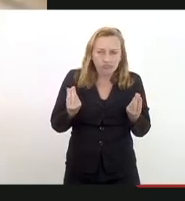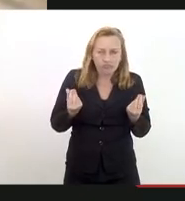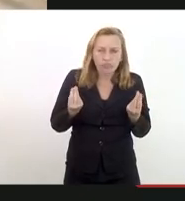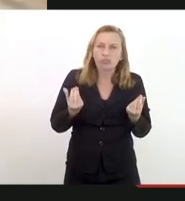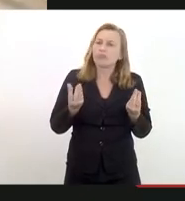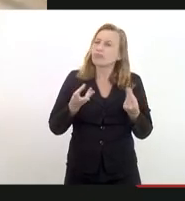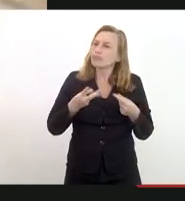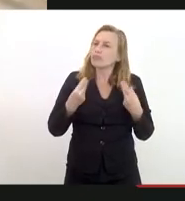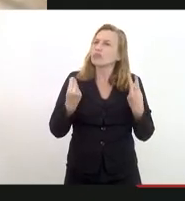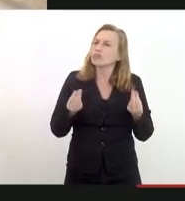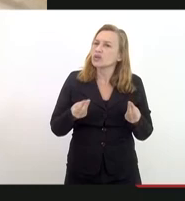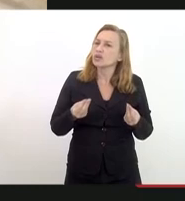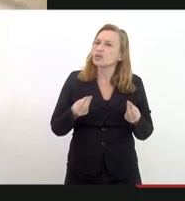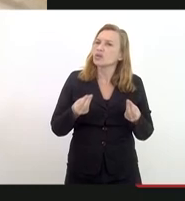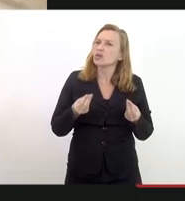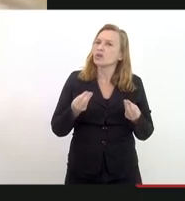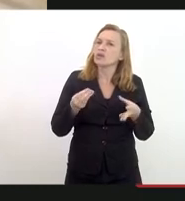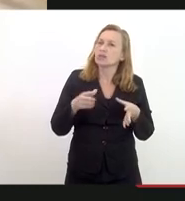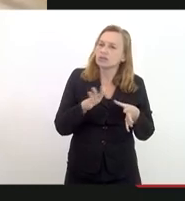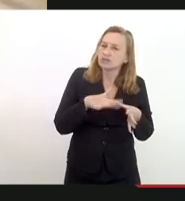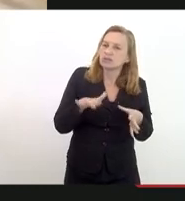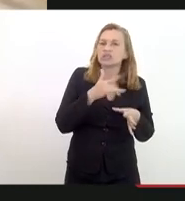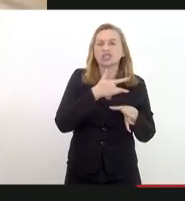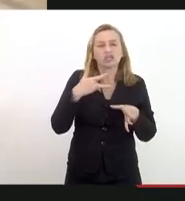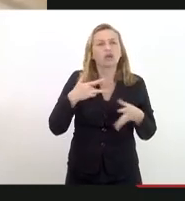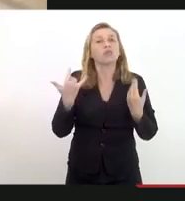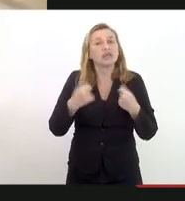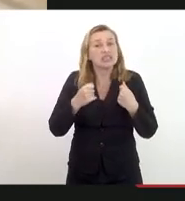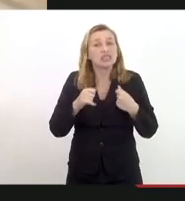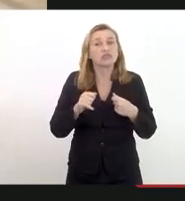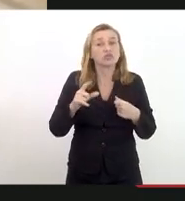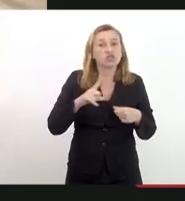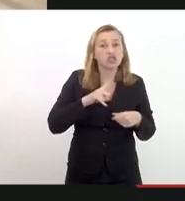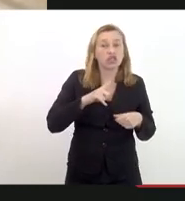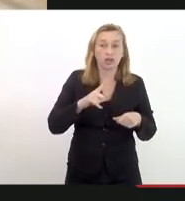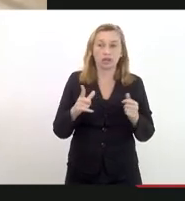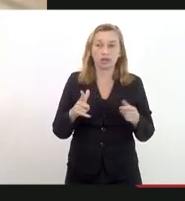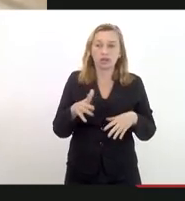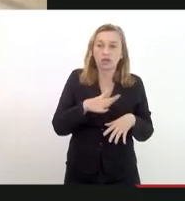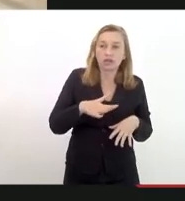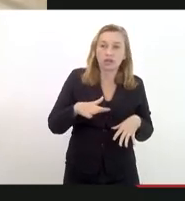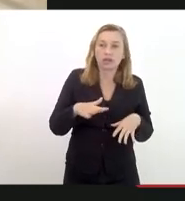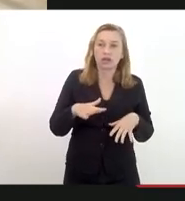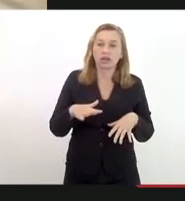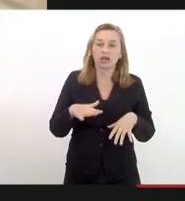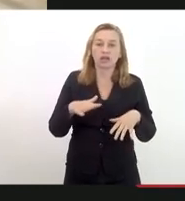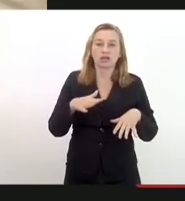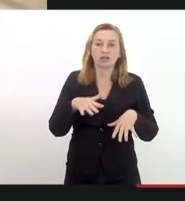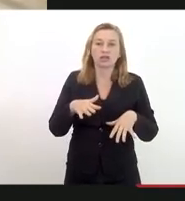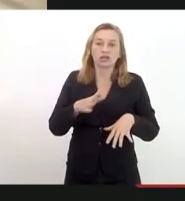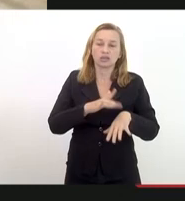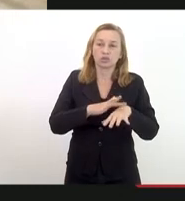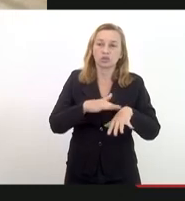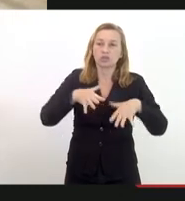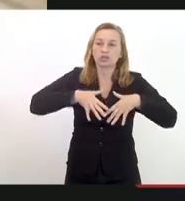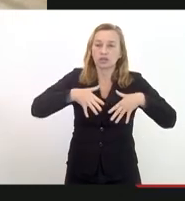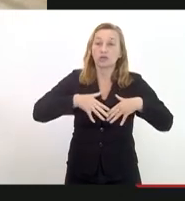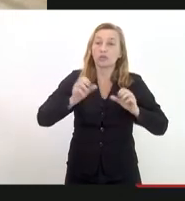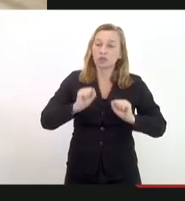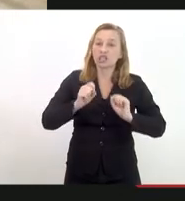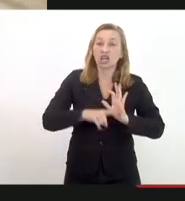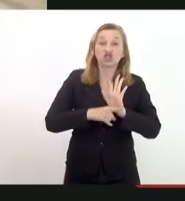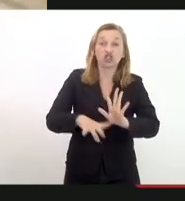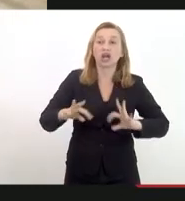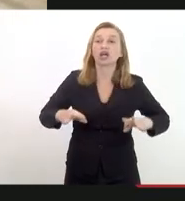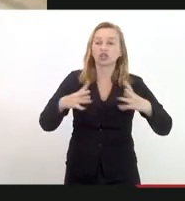que aparatos da saúde nós vamos precisar ter na tuberculose para poder dar conta efetivamente de toda a demanda. Eu acho